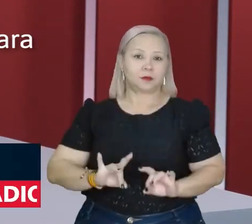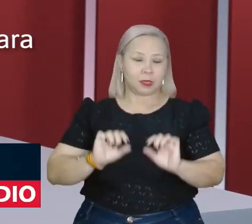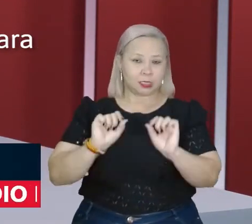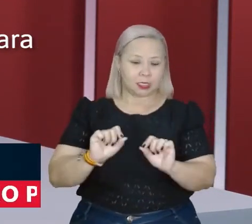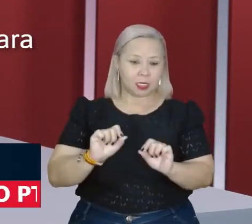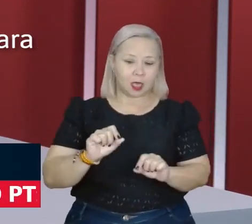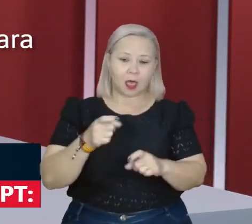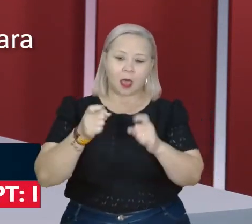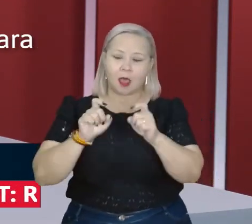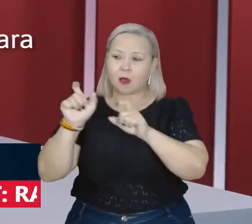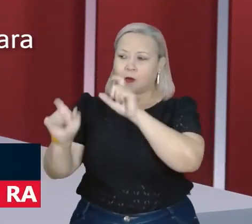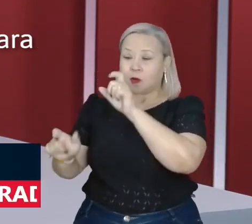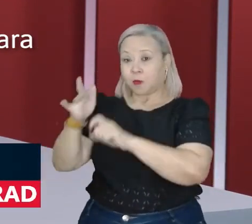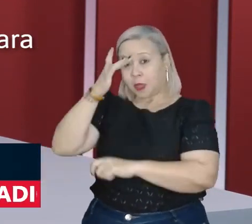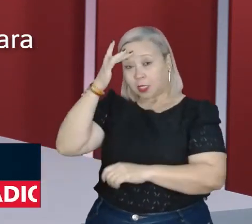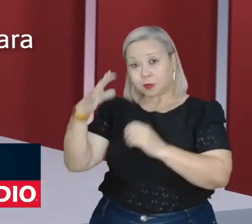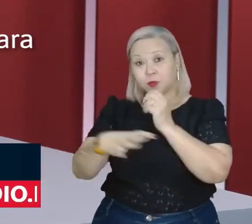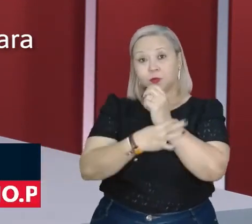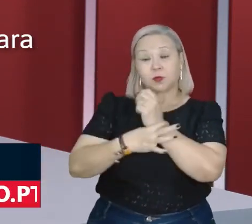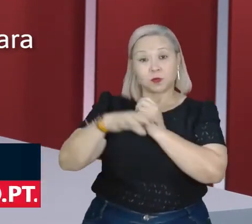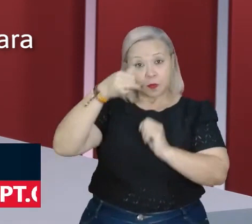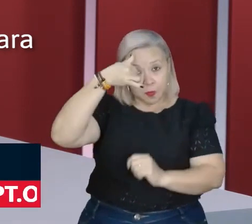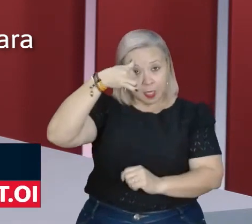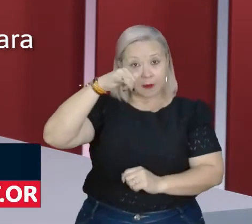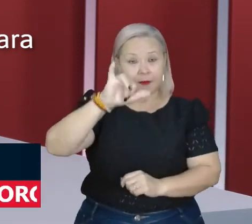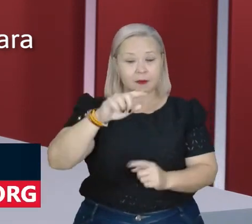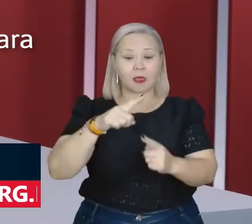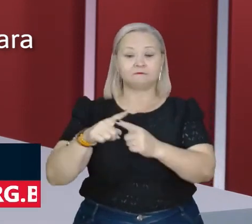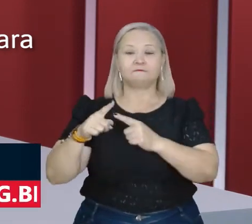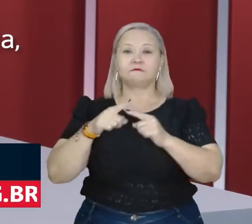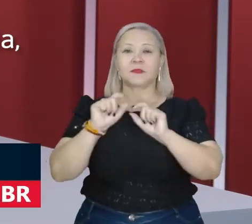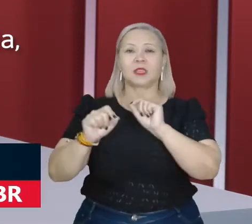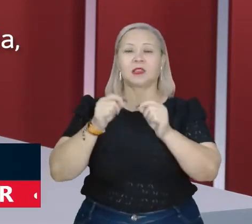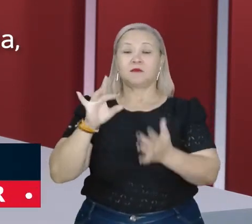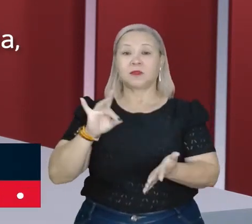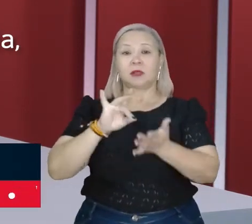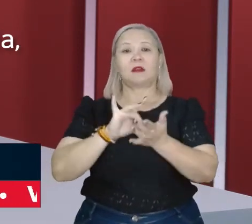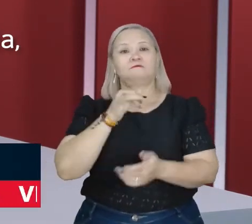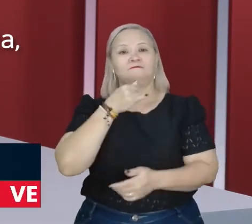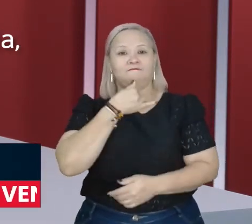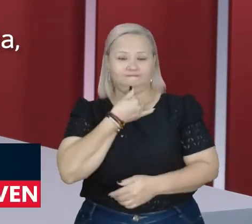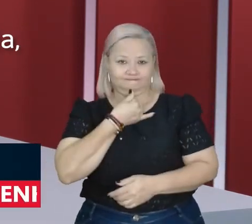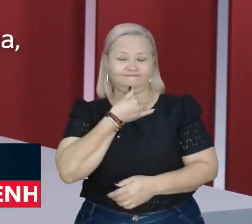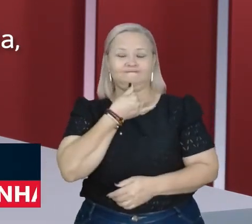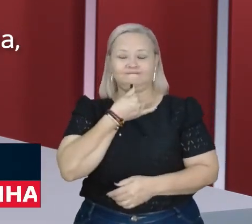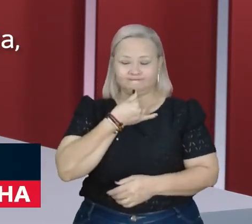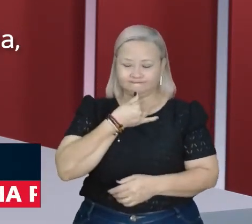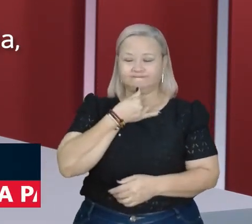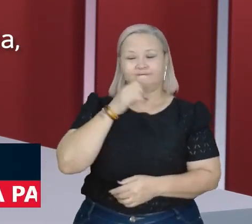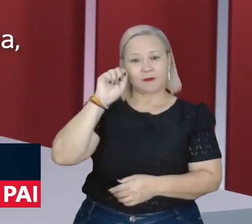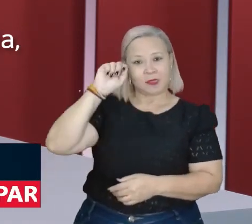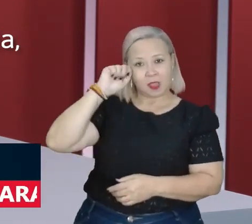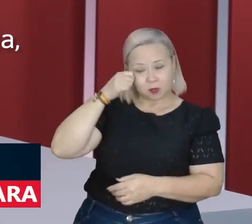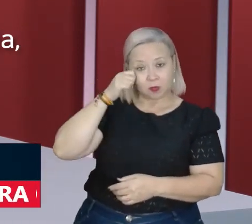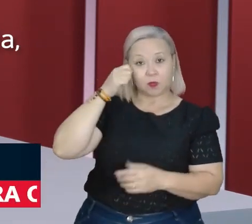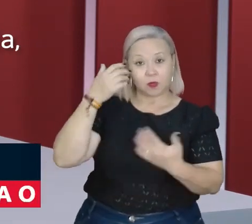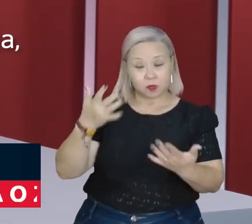os agentes de segurança, para poder evitar esse tipo de realidade, triste realidade, que infelizmente a cada